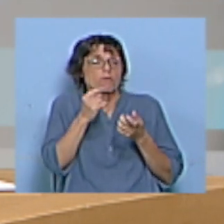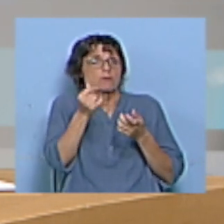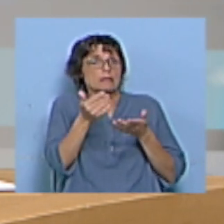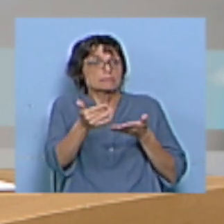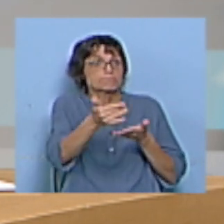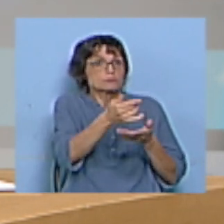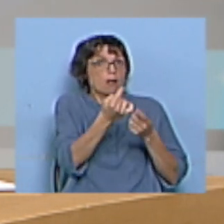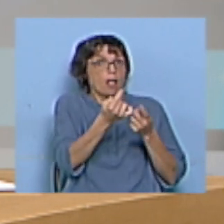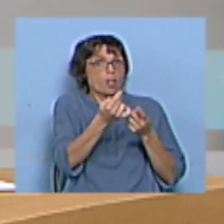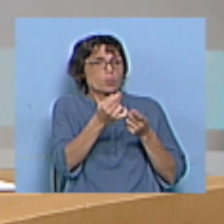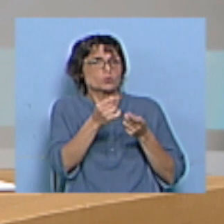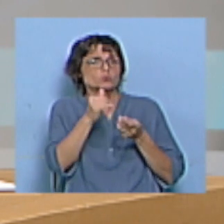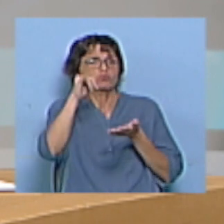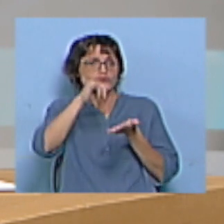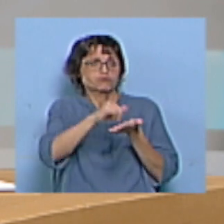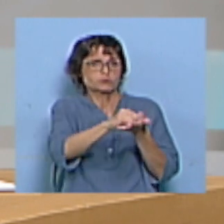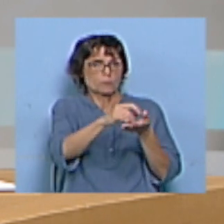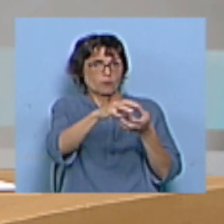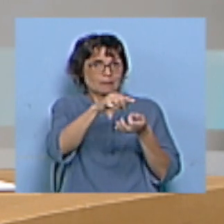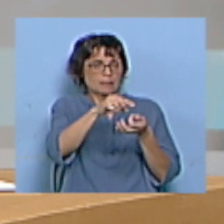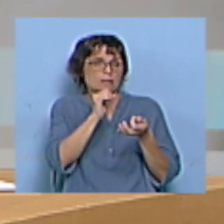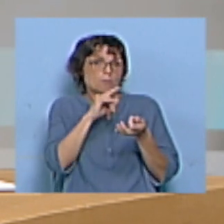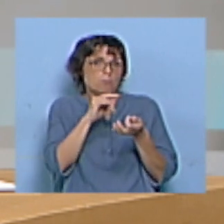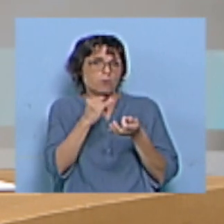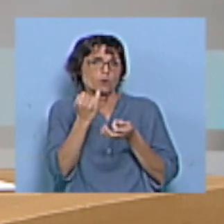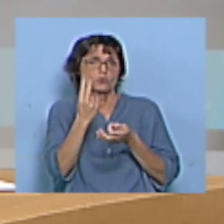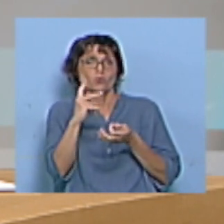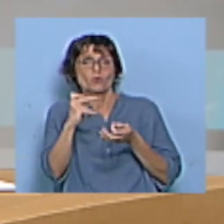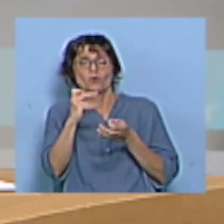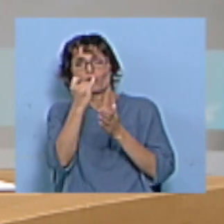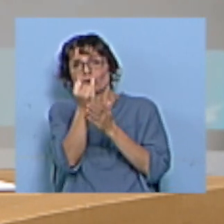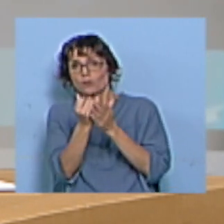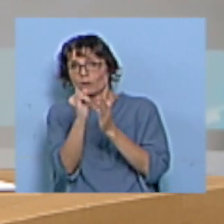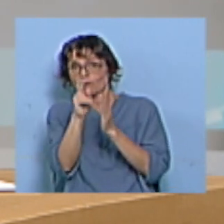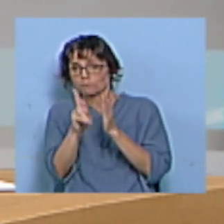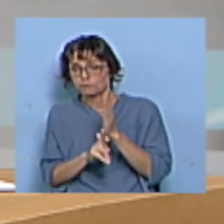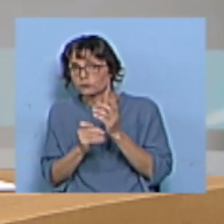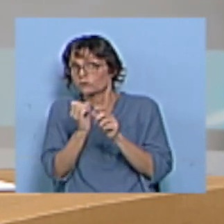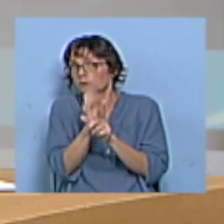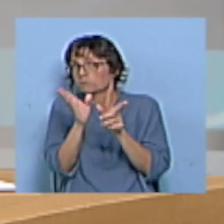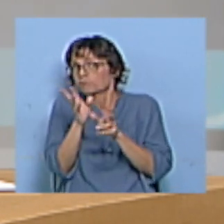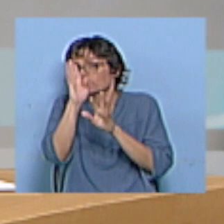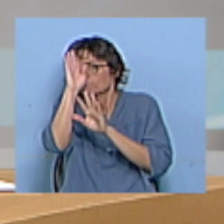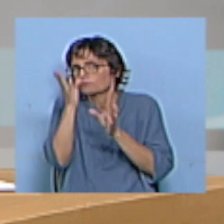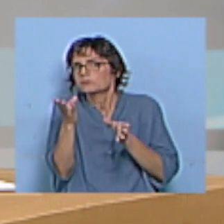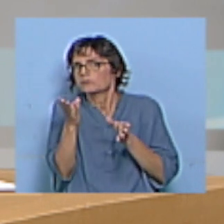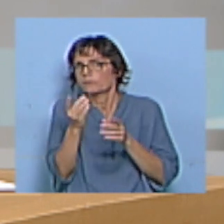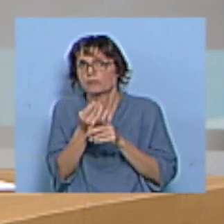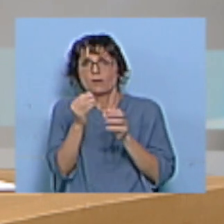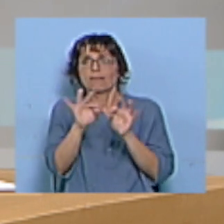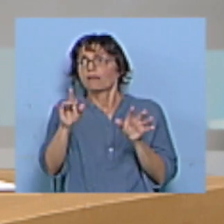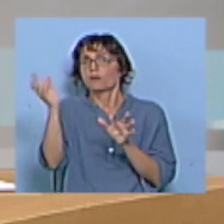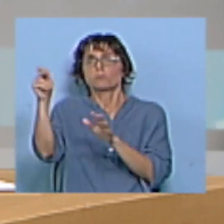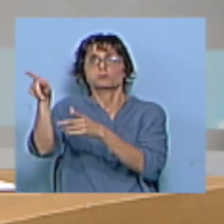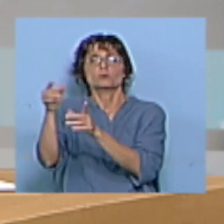calhar baixar depois um pouco o IVA que nos atinge a todos, baixar depois um pouco, que é o que estão a fazer países como a França,